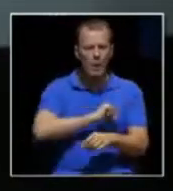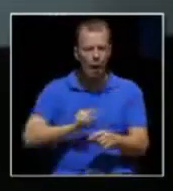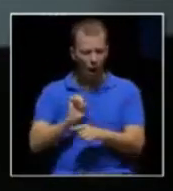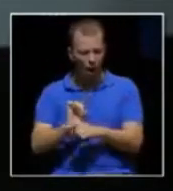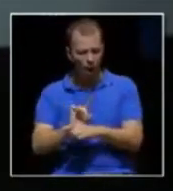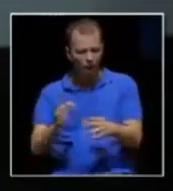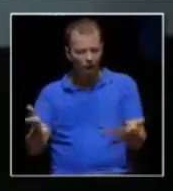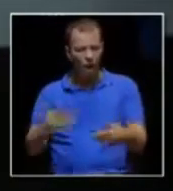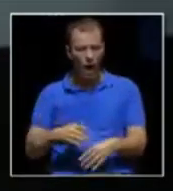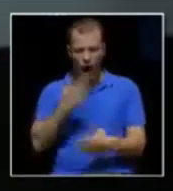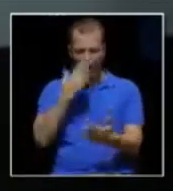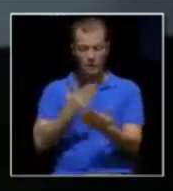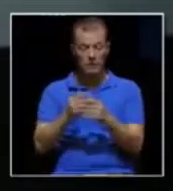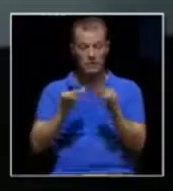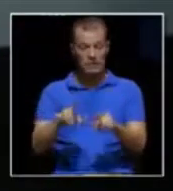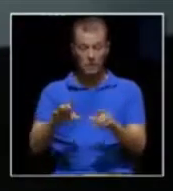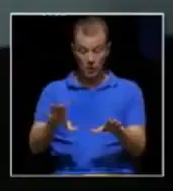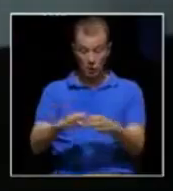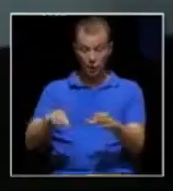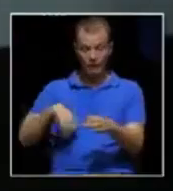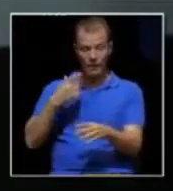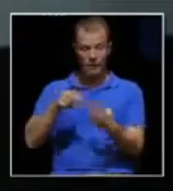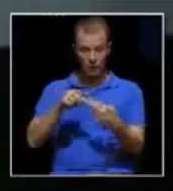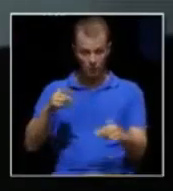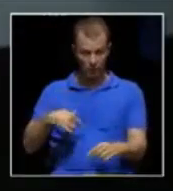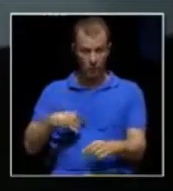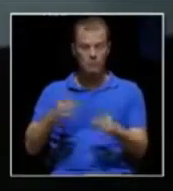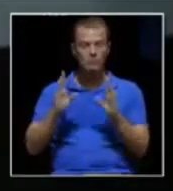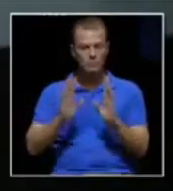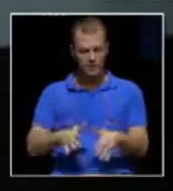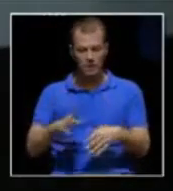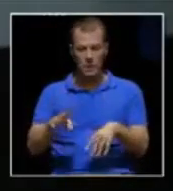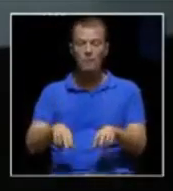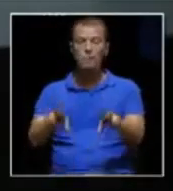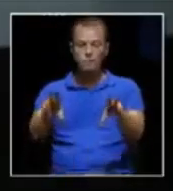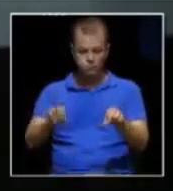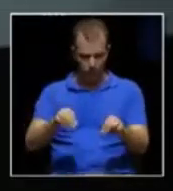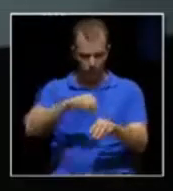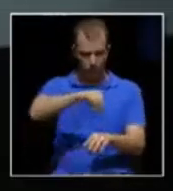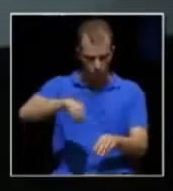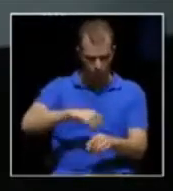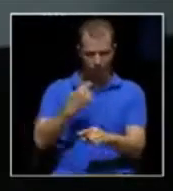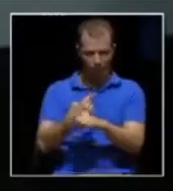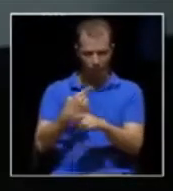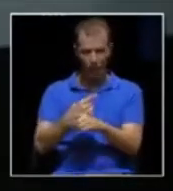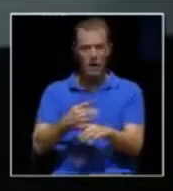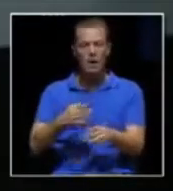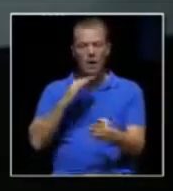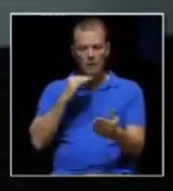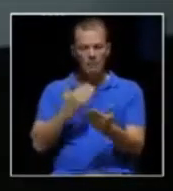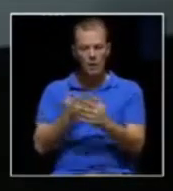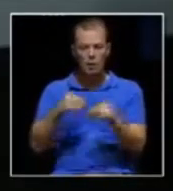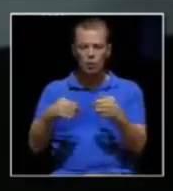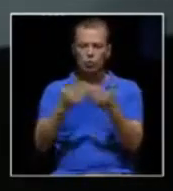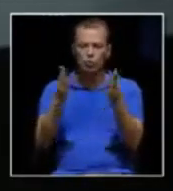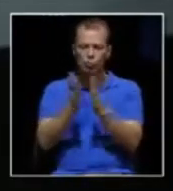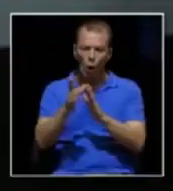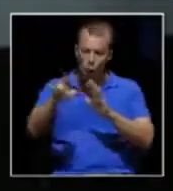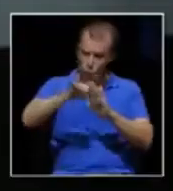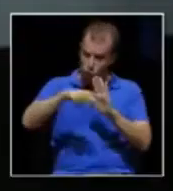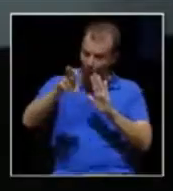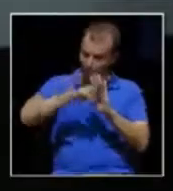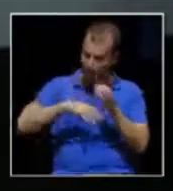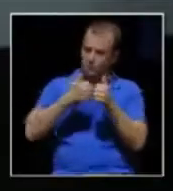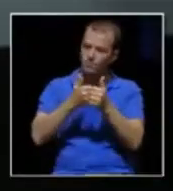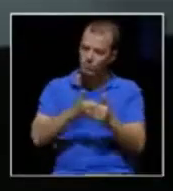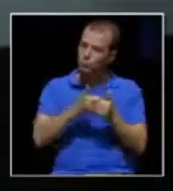Perante isto, os Verdes consideram que a Câmara deve pugnar pela correta descontaminação dos solos, assegurando que todos os procedimentos estão a ser